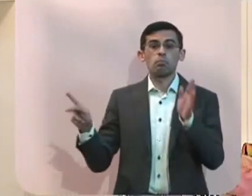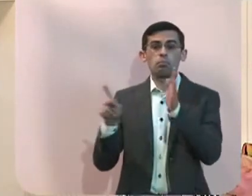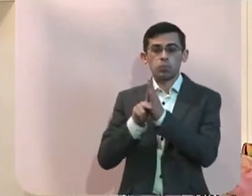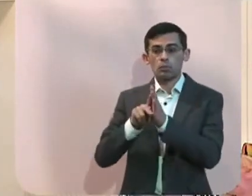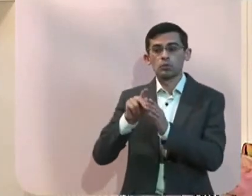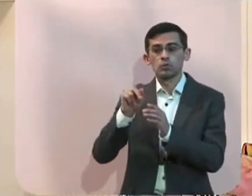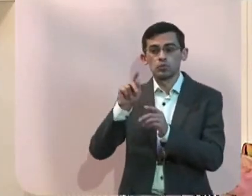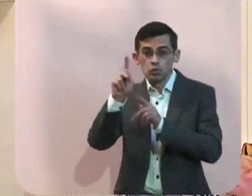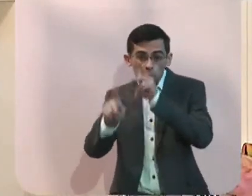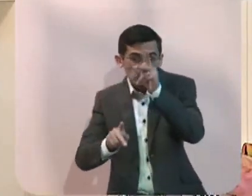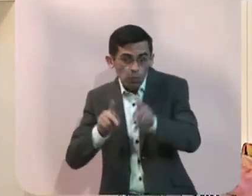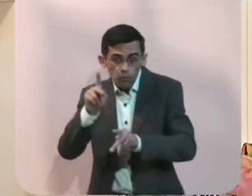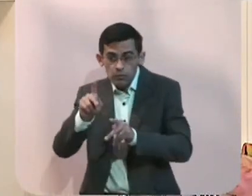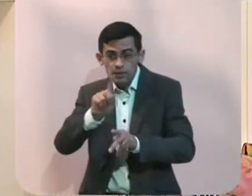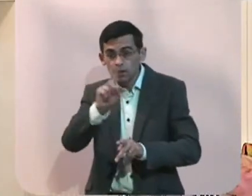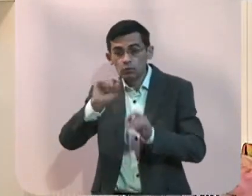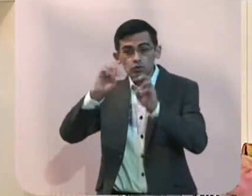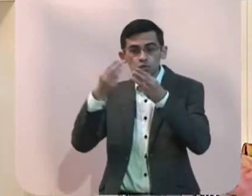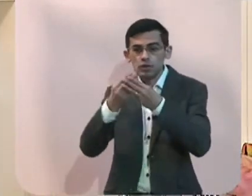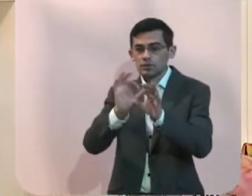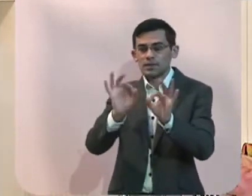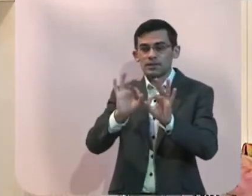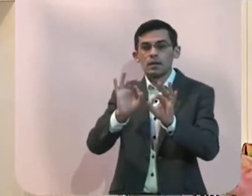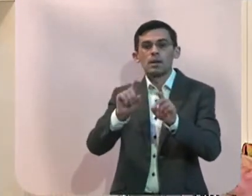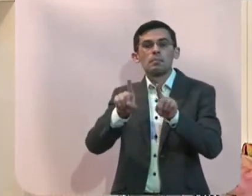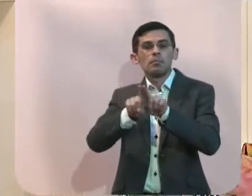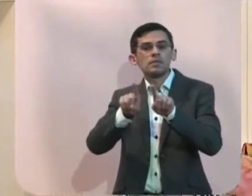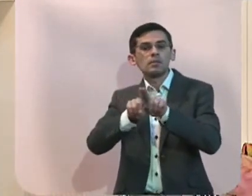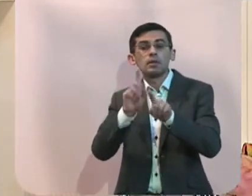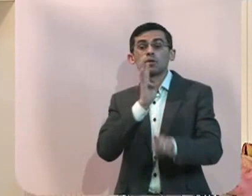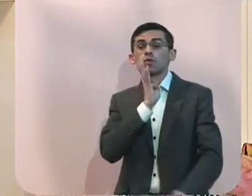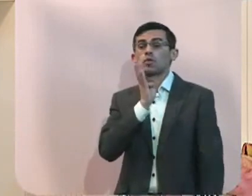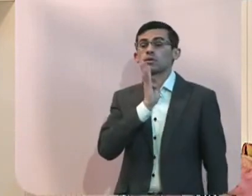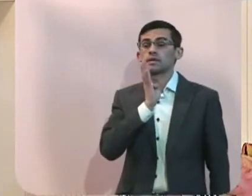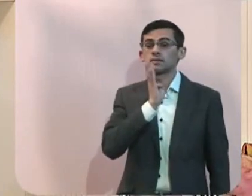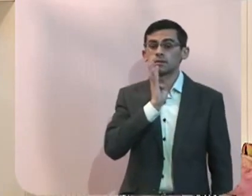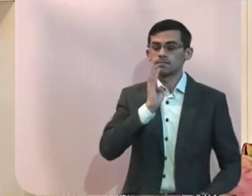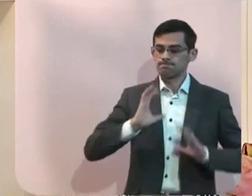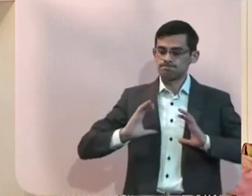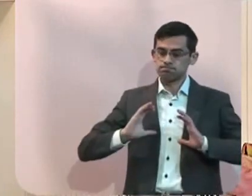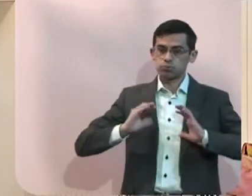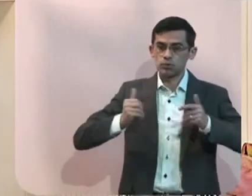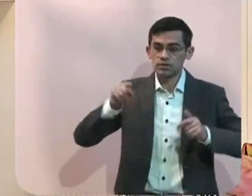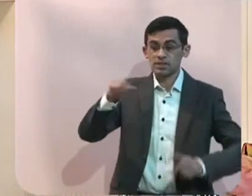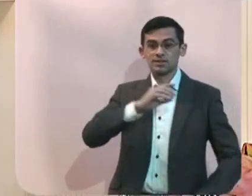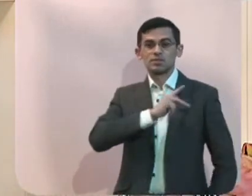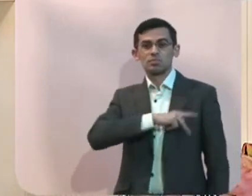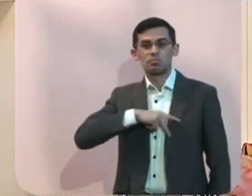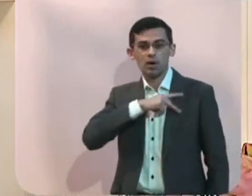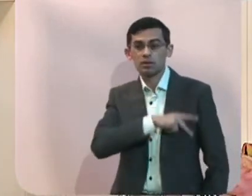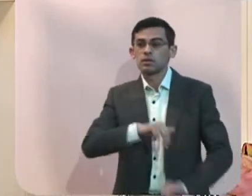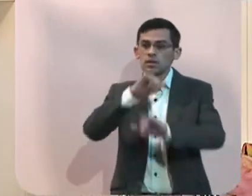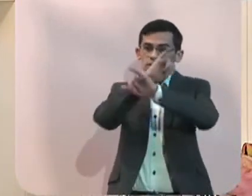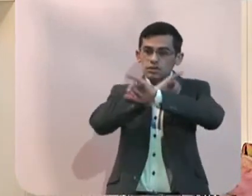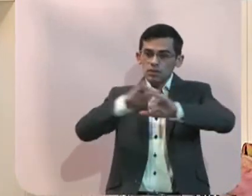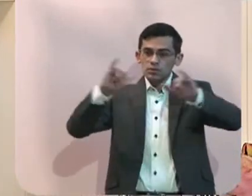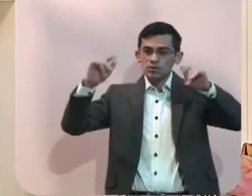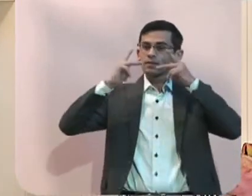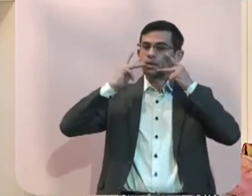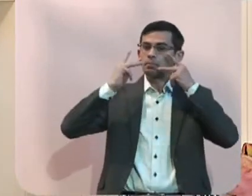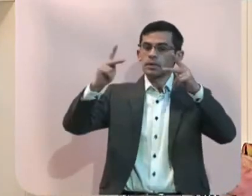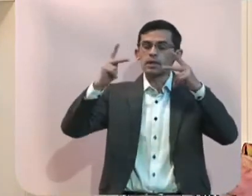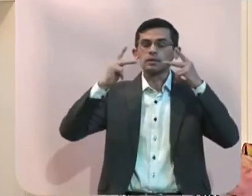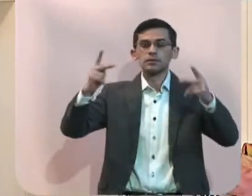gentios. E também porque ele conhecia a ousadia de Paulo na proclamação do